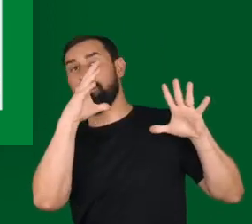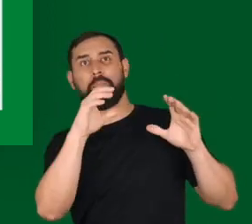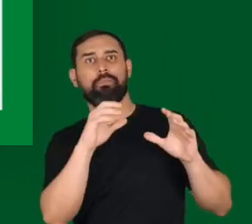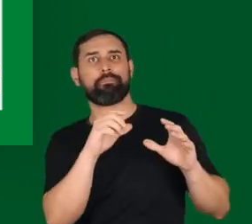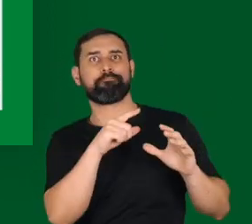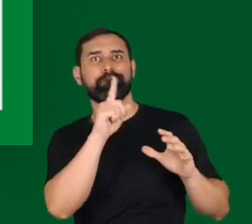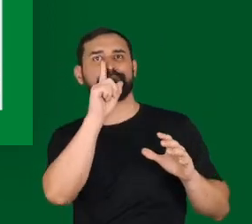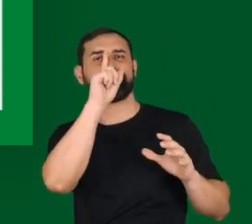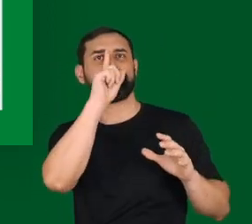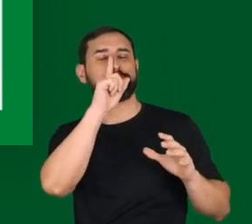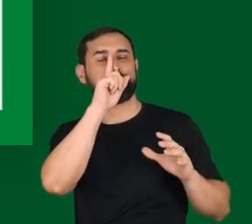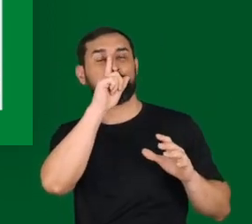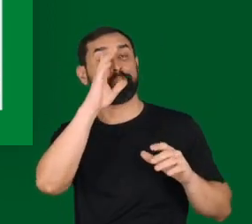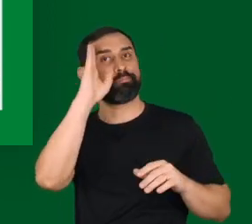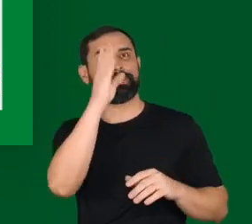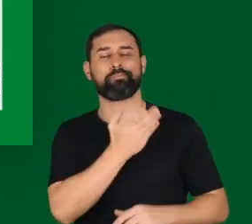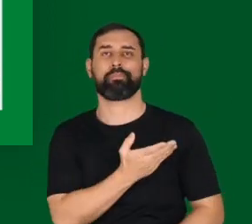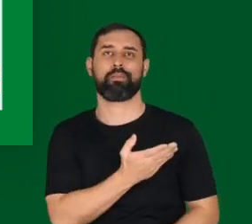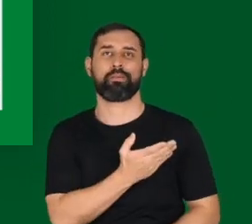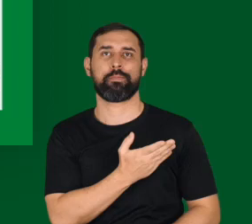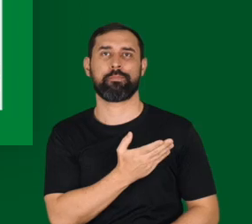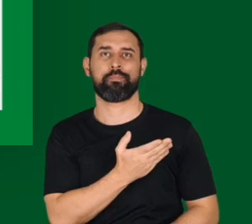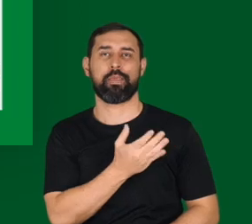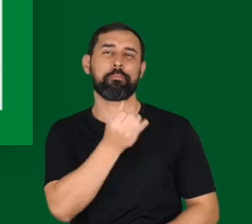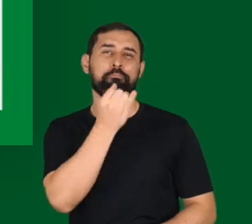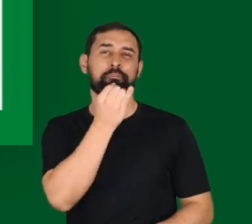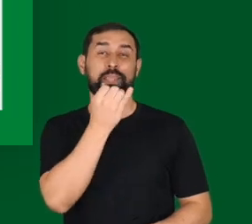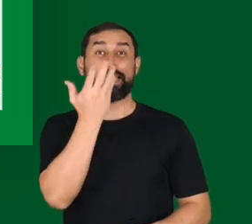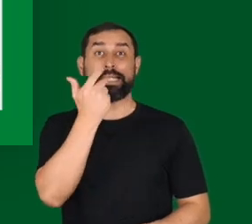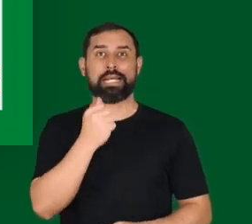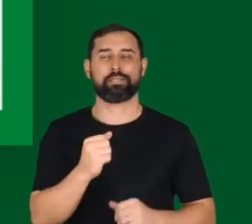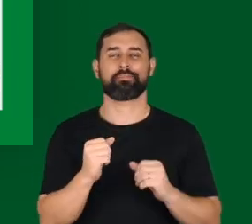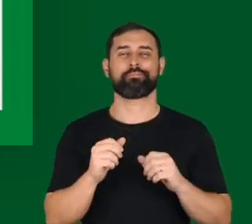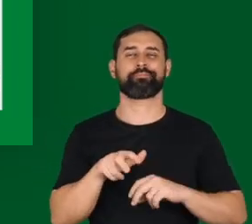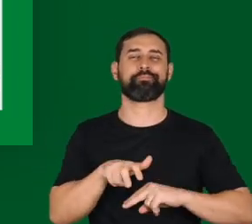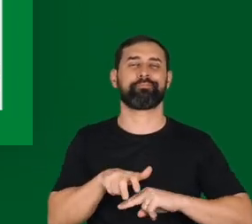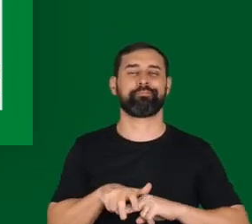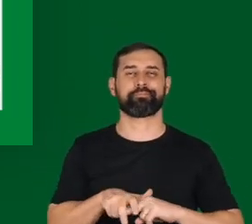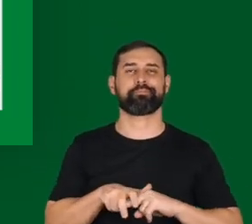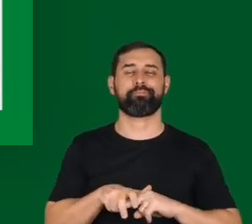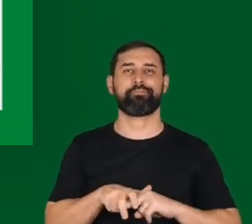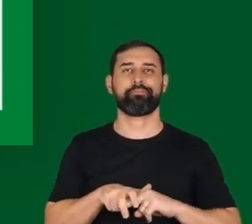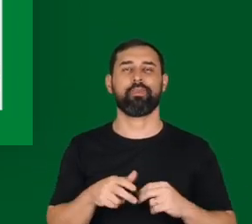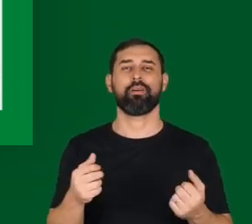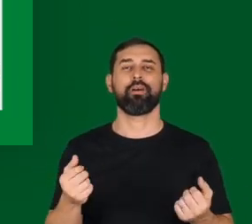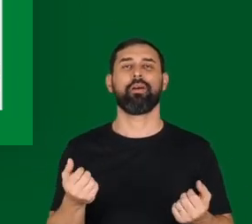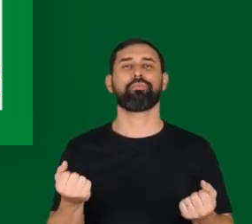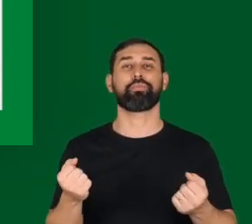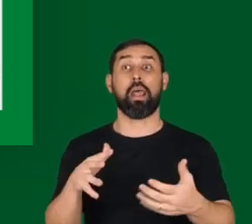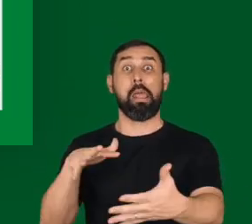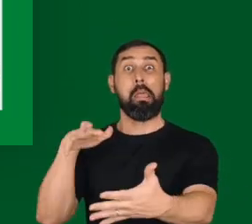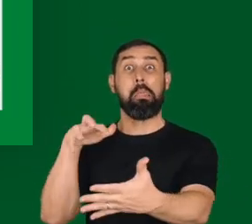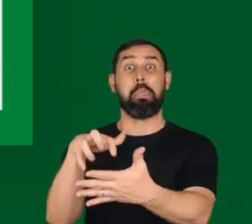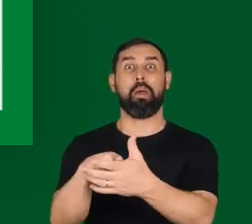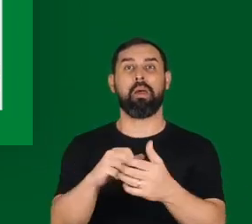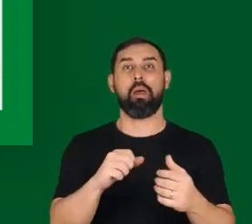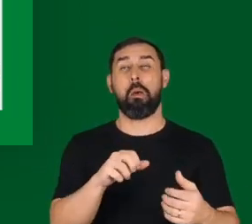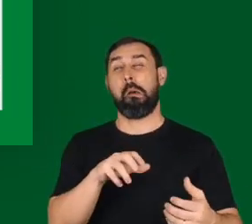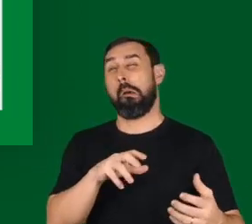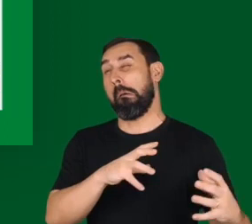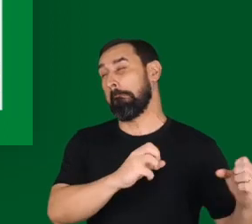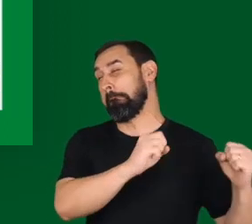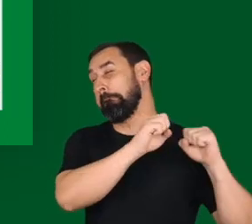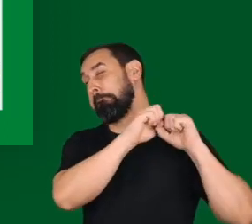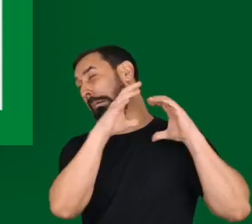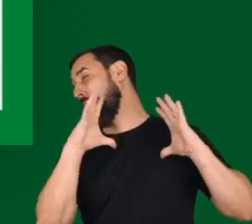A criança colocada, né, do lado do dispositivo de airbag lateral, ela piora o estado quando a gente tem uma